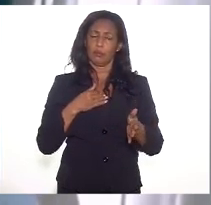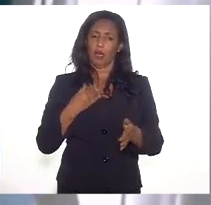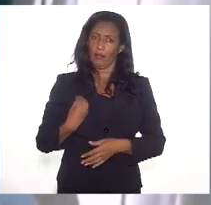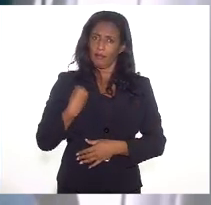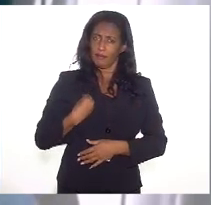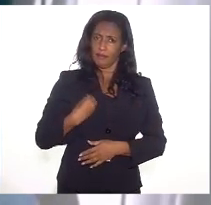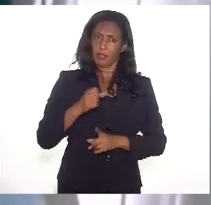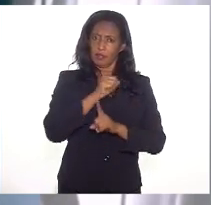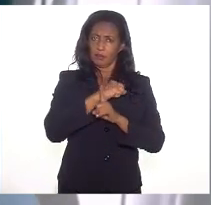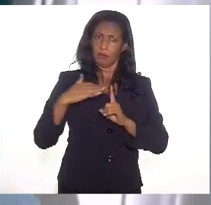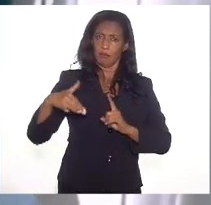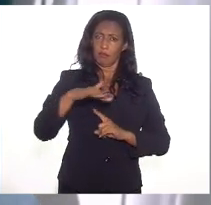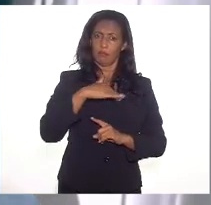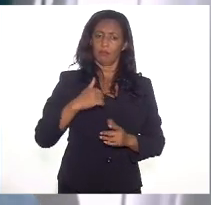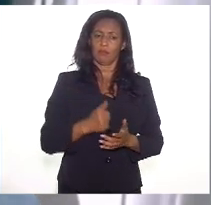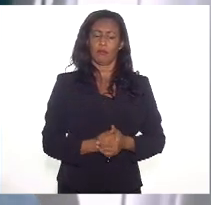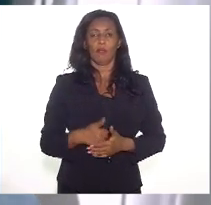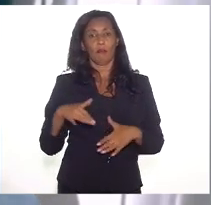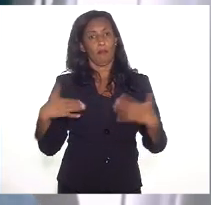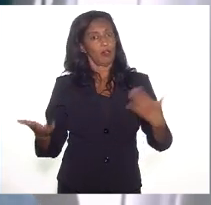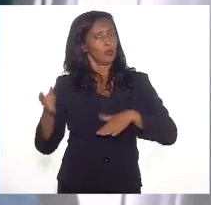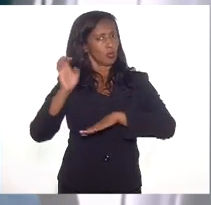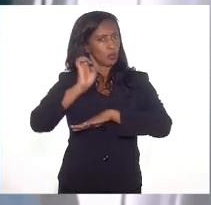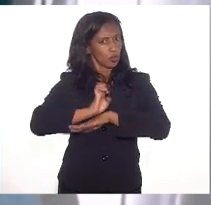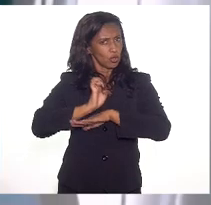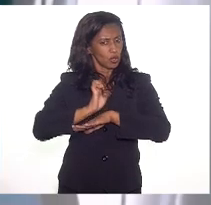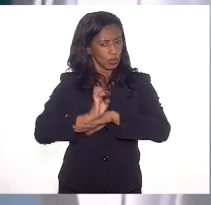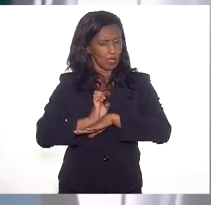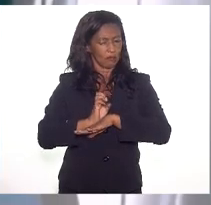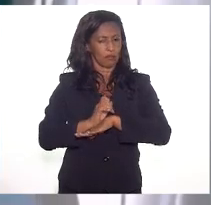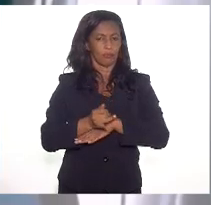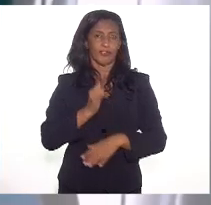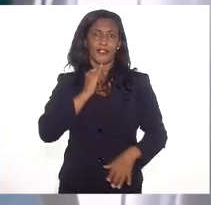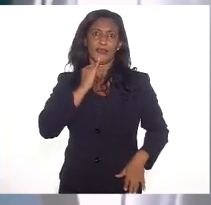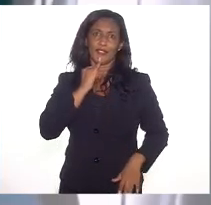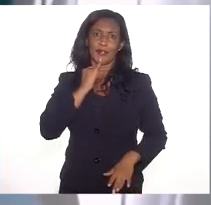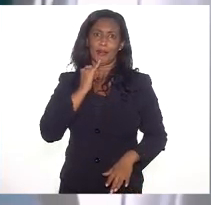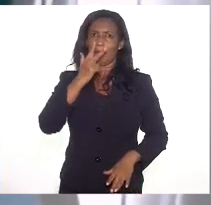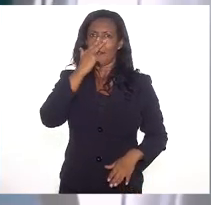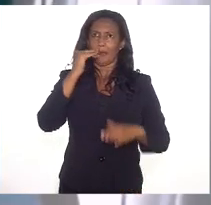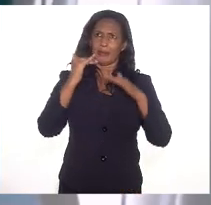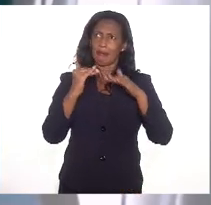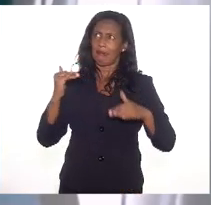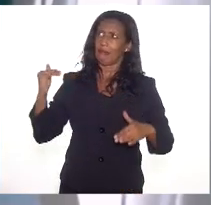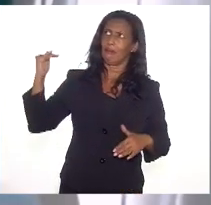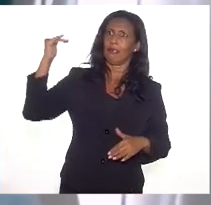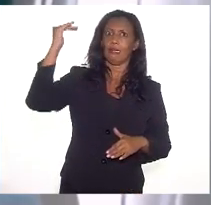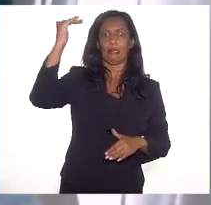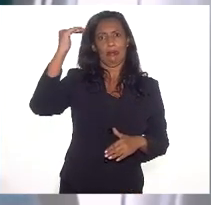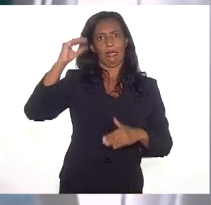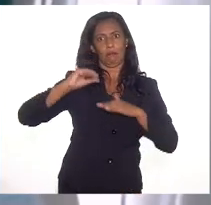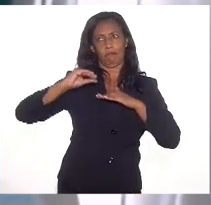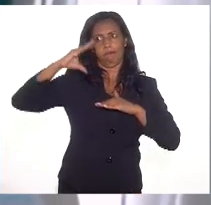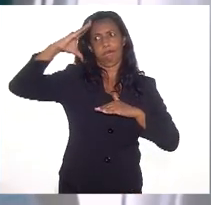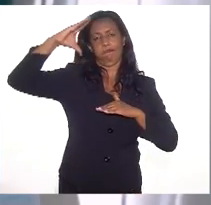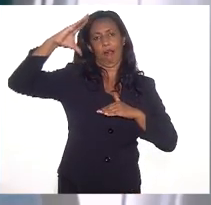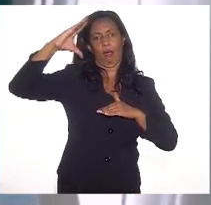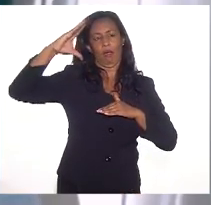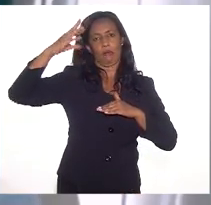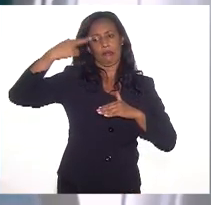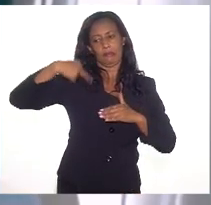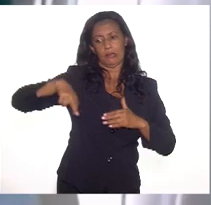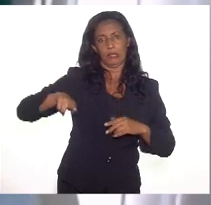em sociedade. E, entretanto, o nosso Estado, e vou concluir, infelizmente, lidera alguns dos indicadores nacionais de